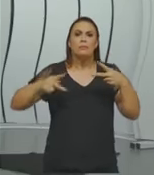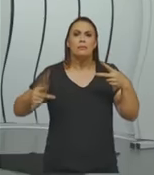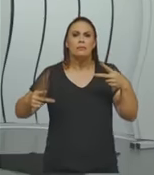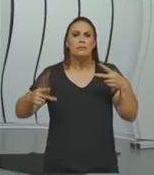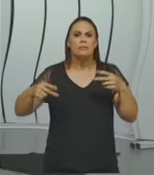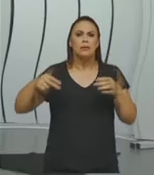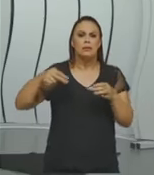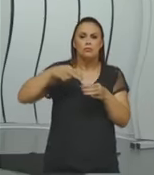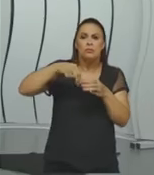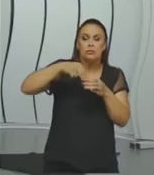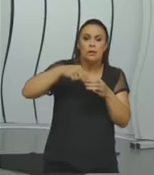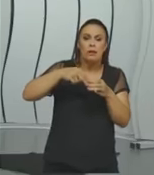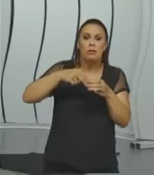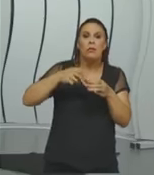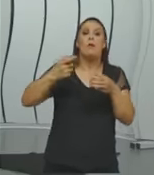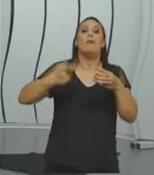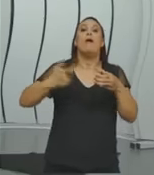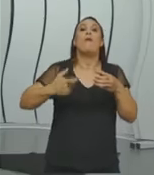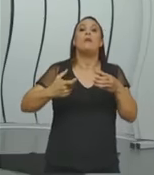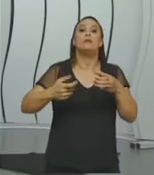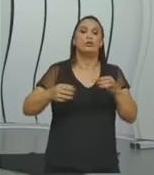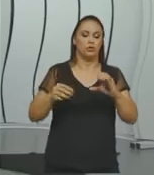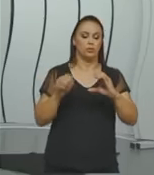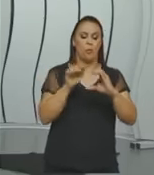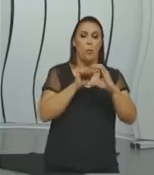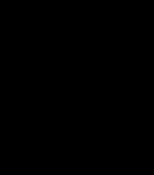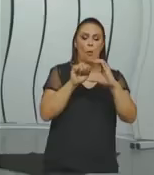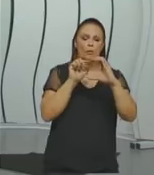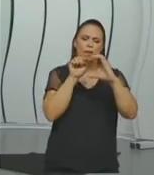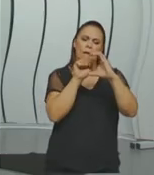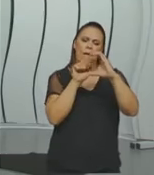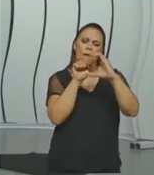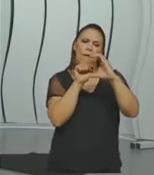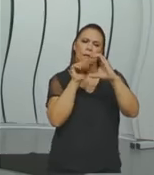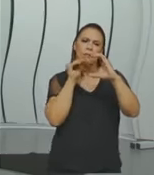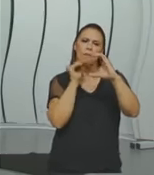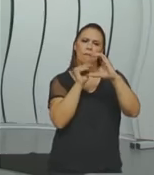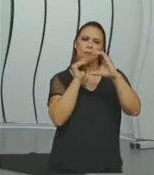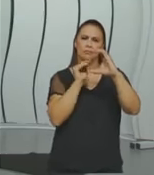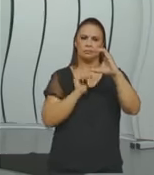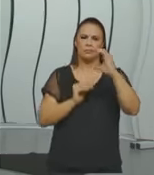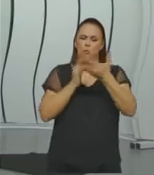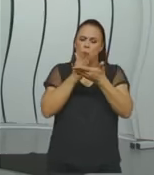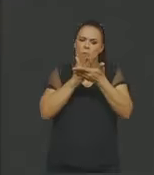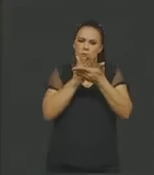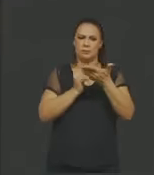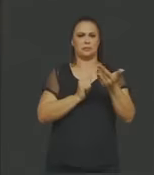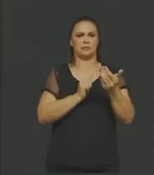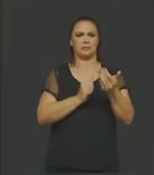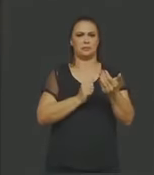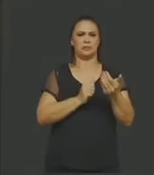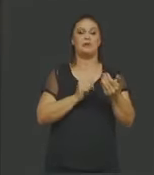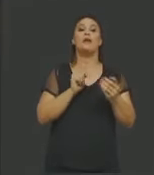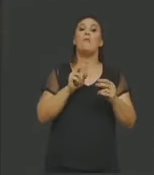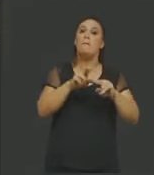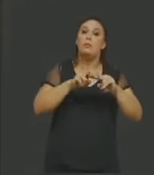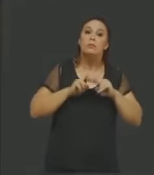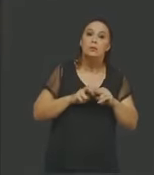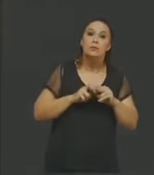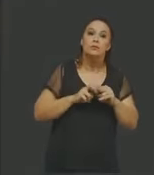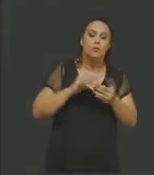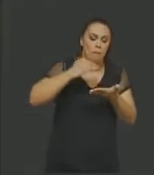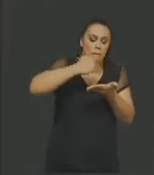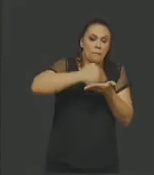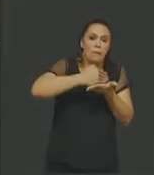centro, então, do ovo. Devido a esse fato, vai acontecer o quê? Uma segmentação que nós